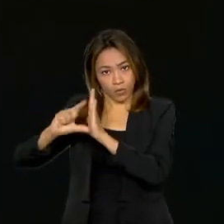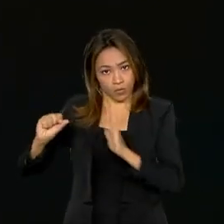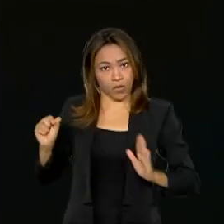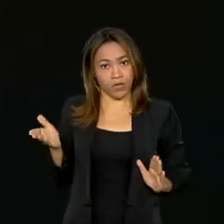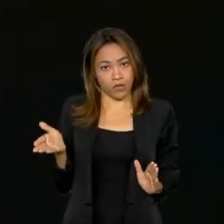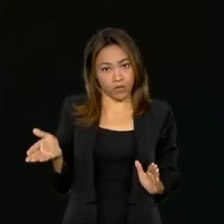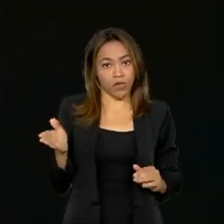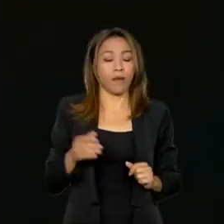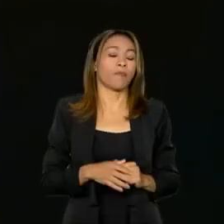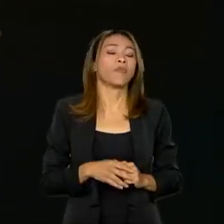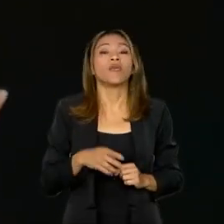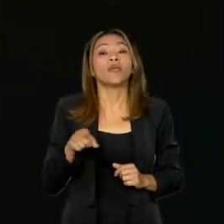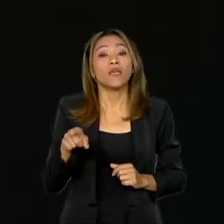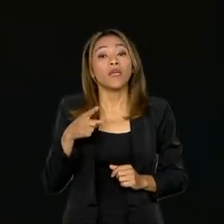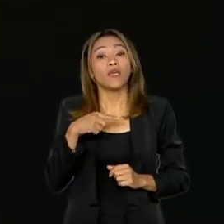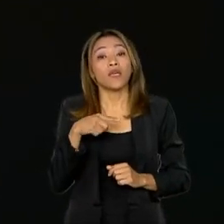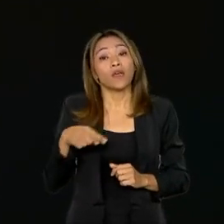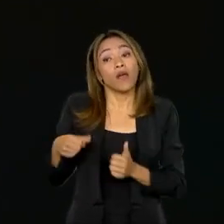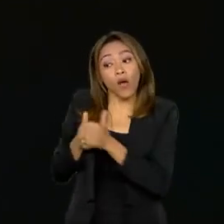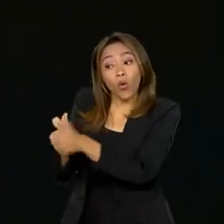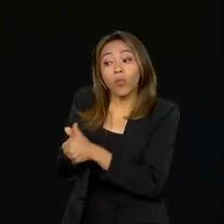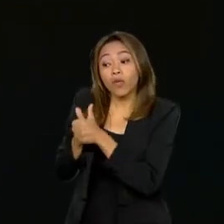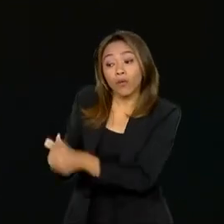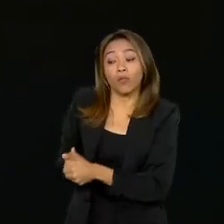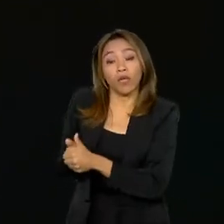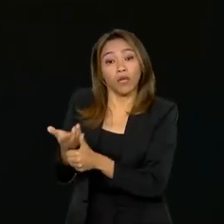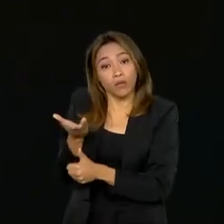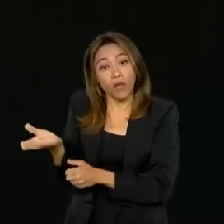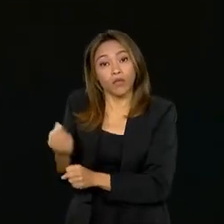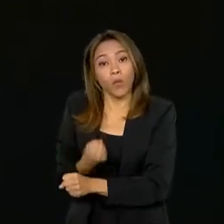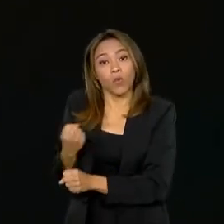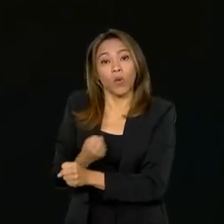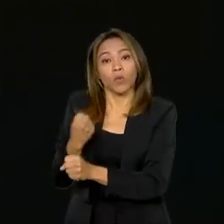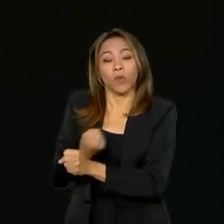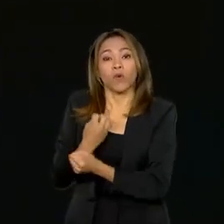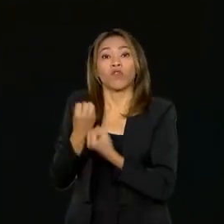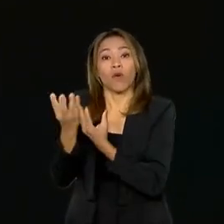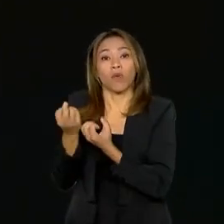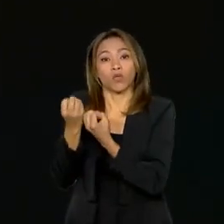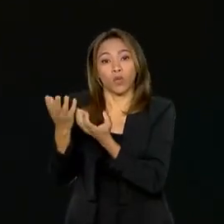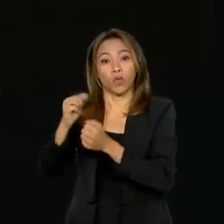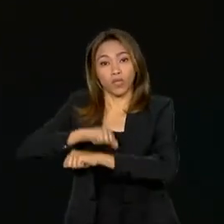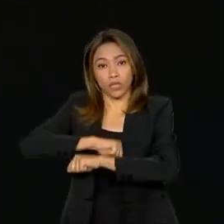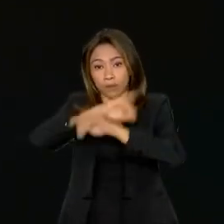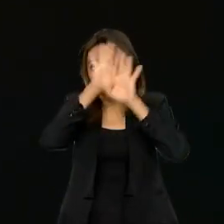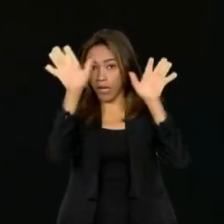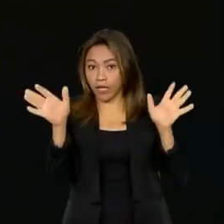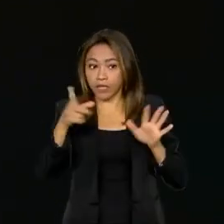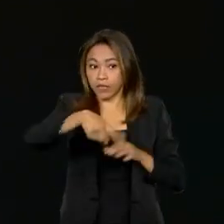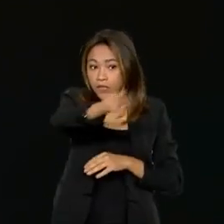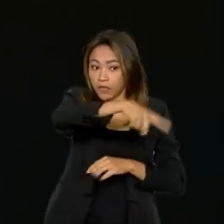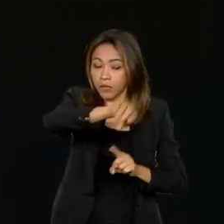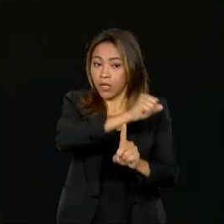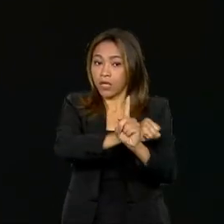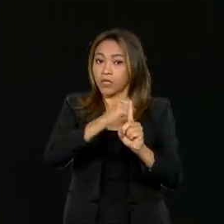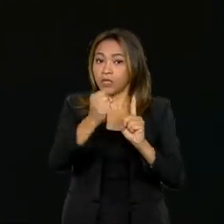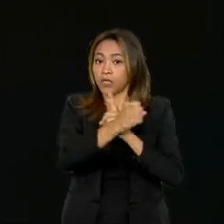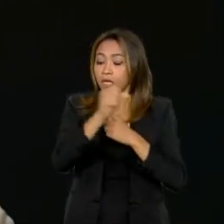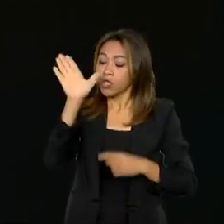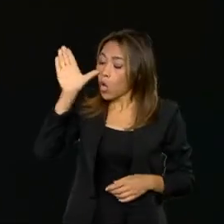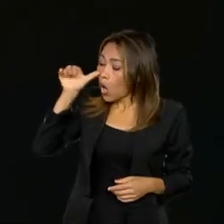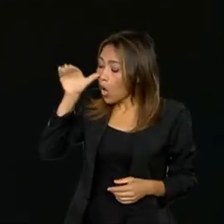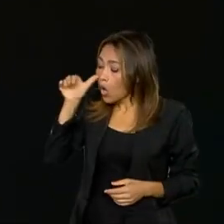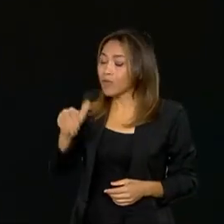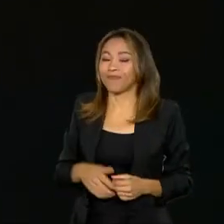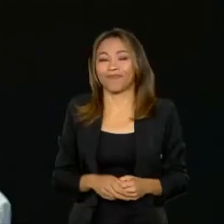será feita todo o acompanhamento dessas obras e as informações com transparência para a sociedade da evolução de cada uma delas.